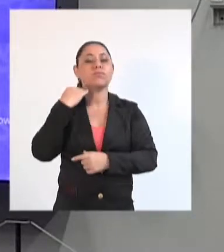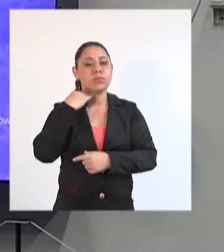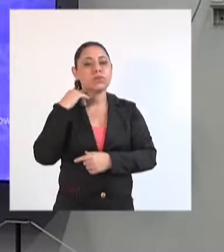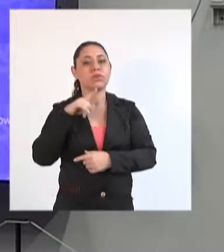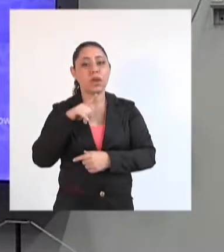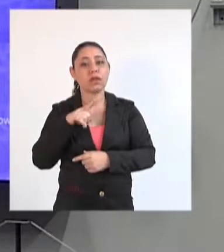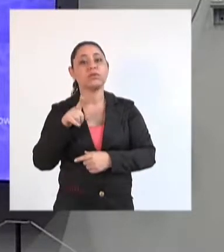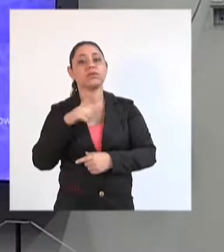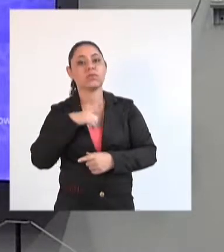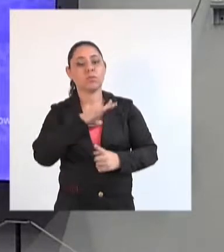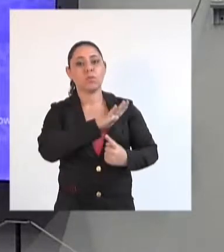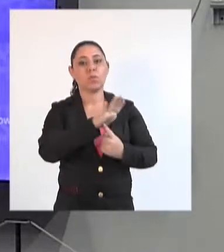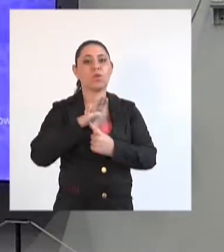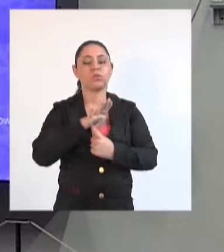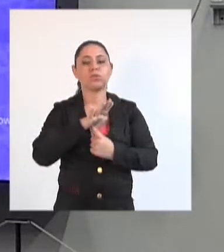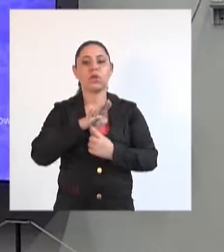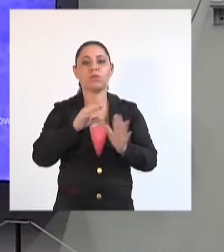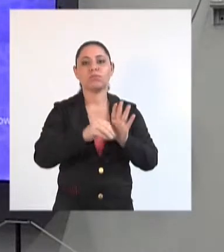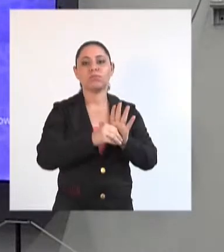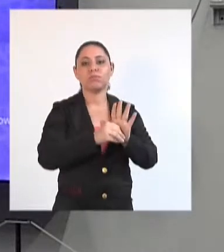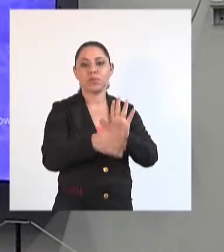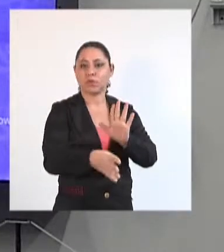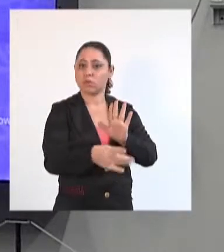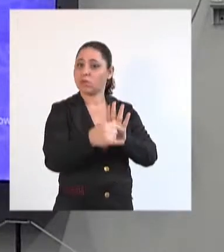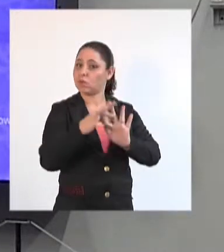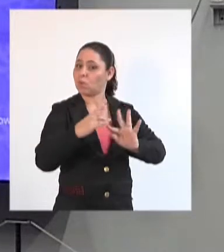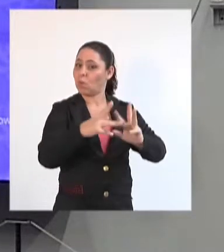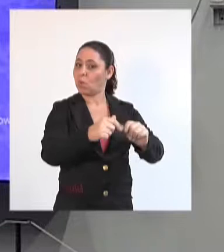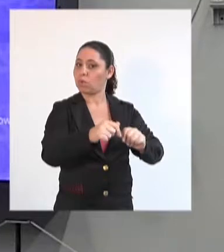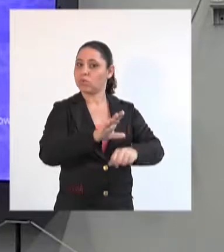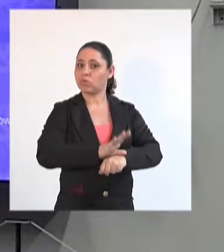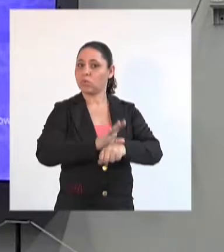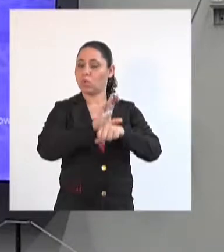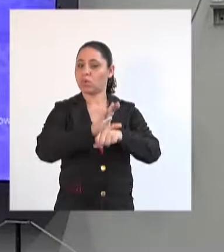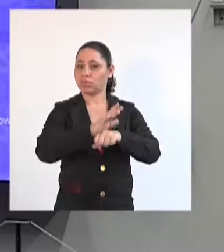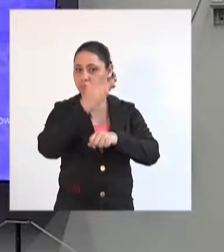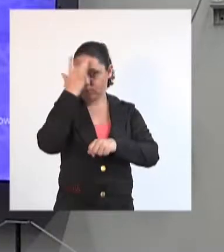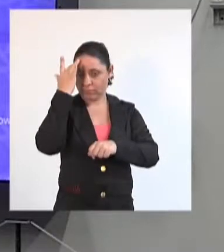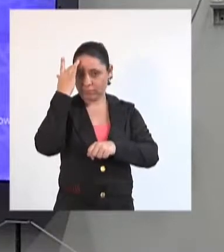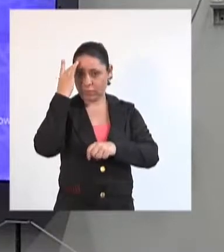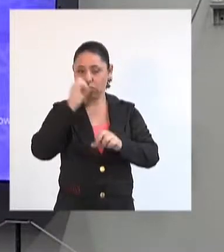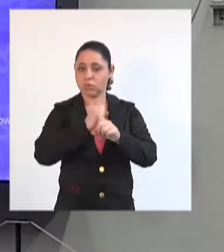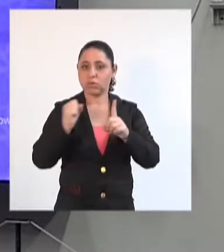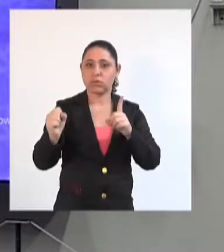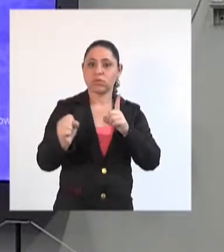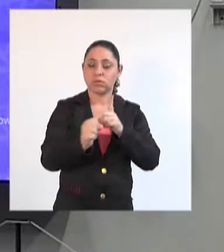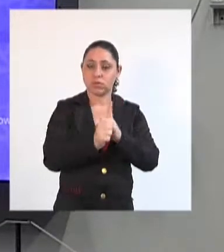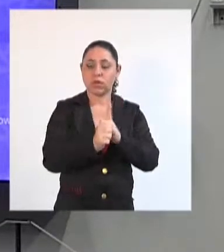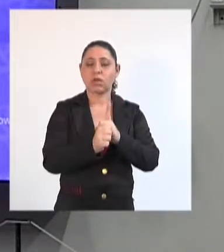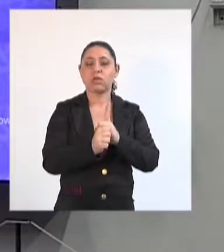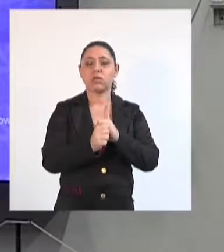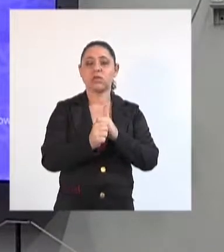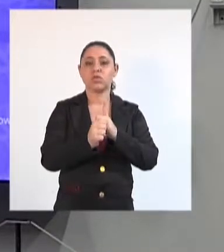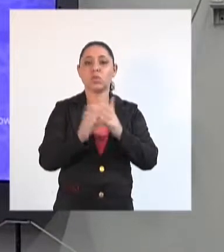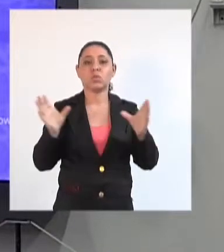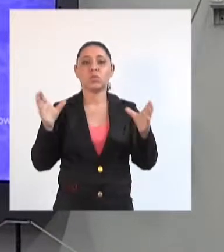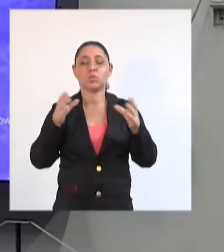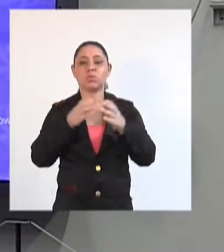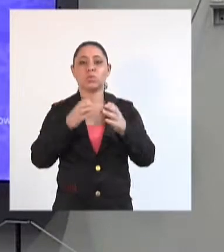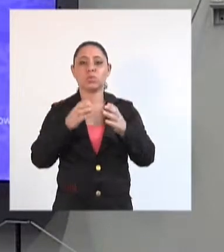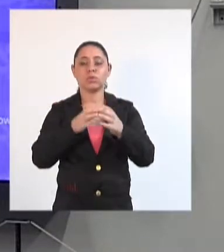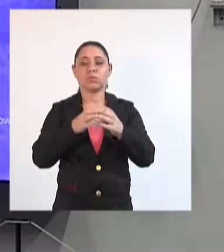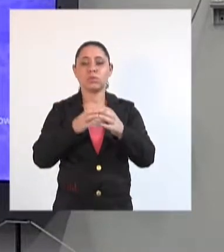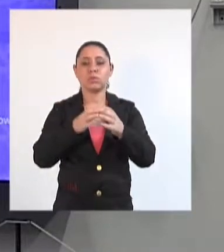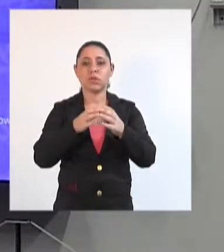deixo aí até como indicação, né, para os conselheiros, para a sociedade, para nós da pastoral, né, para quem